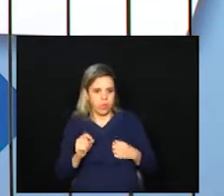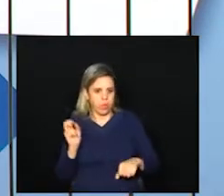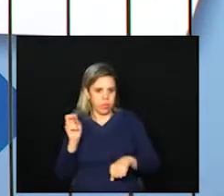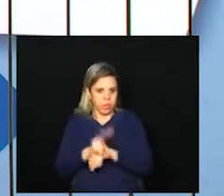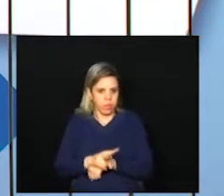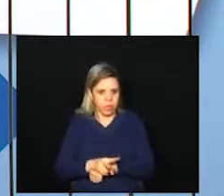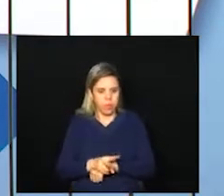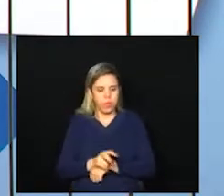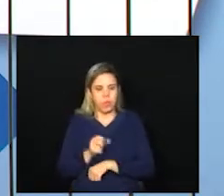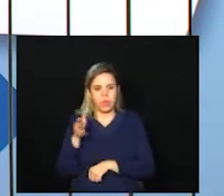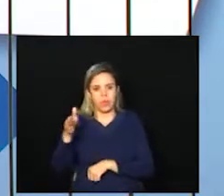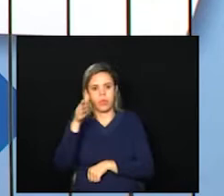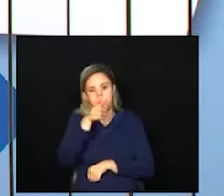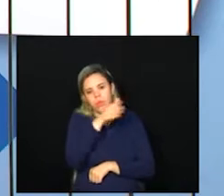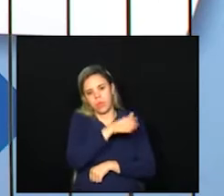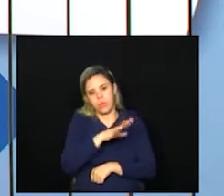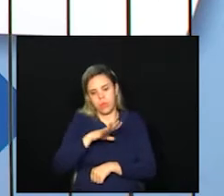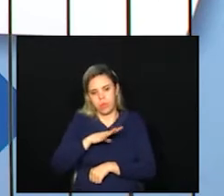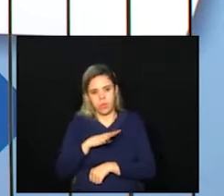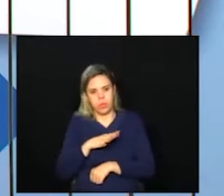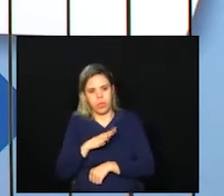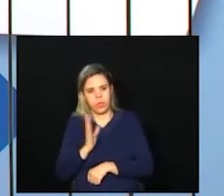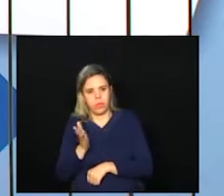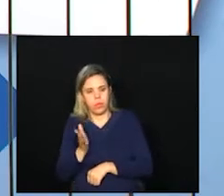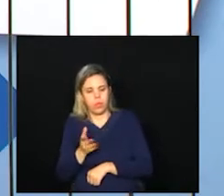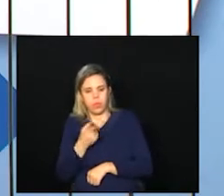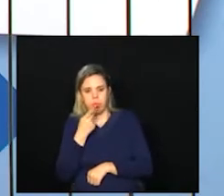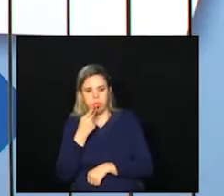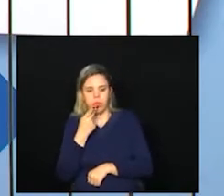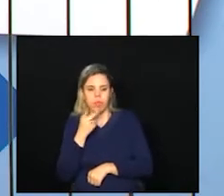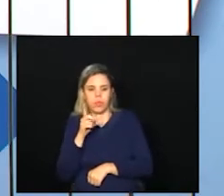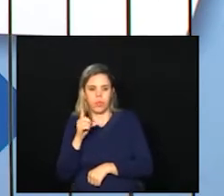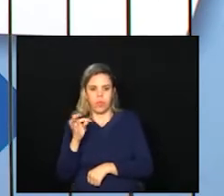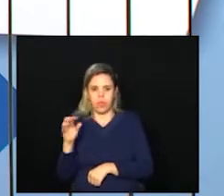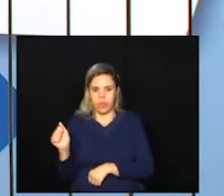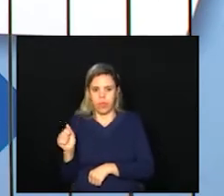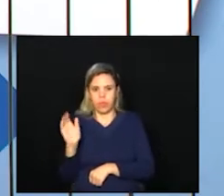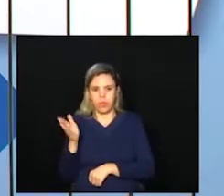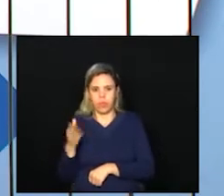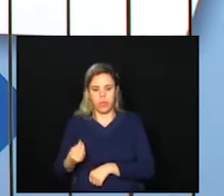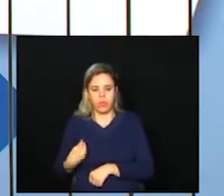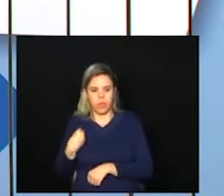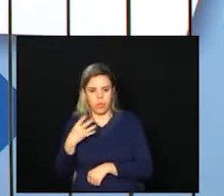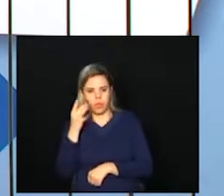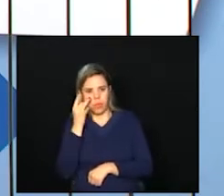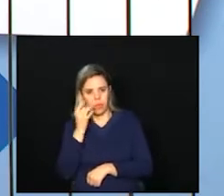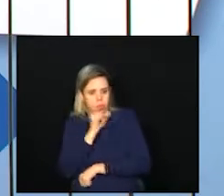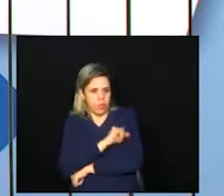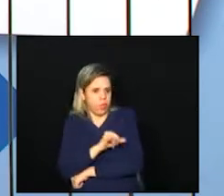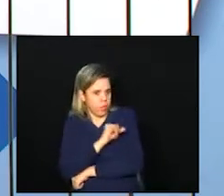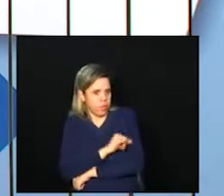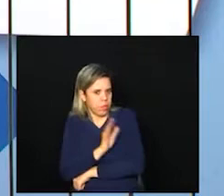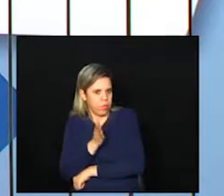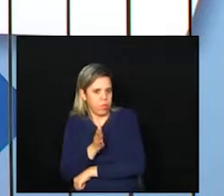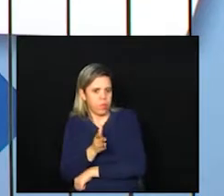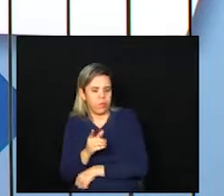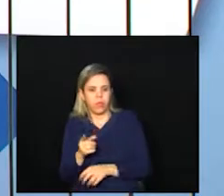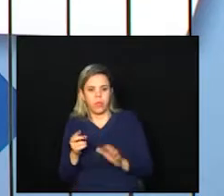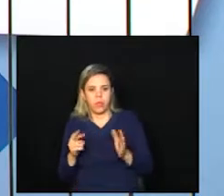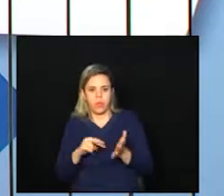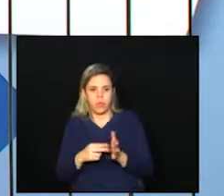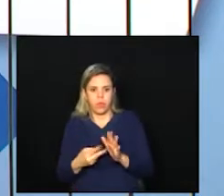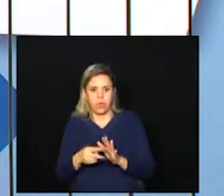vírus circula na cidade. A variante Delta, ela já está presente no Rio de Janeiro, onde